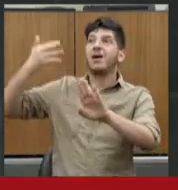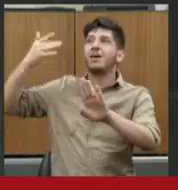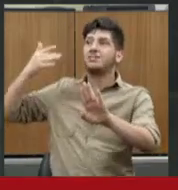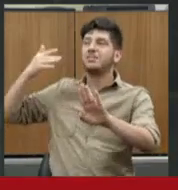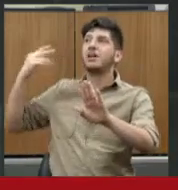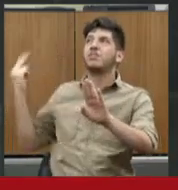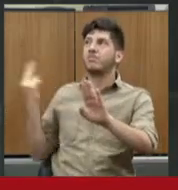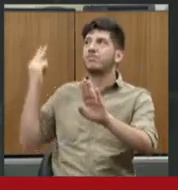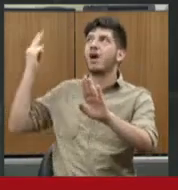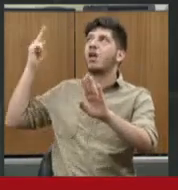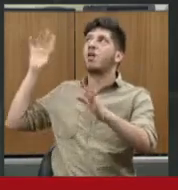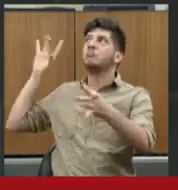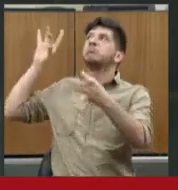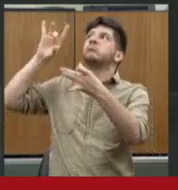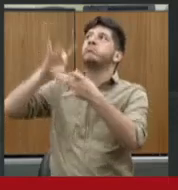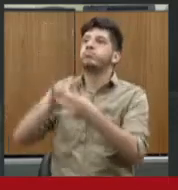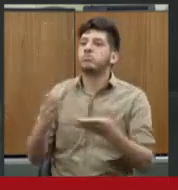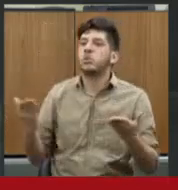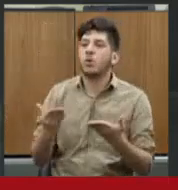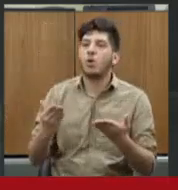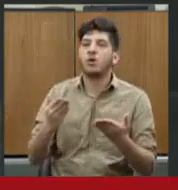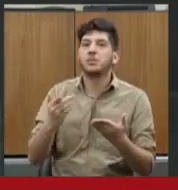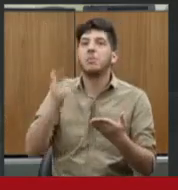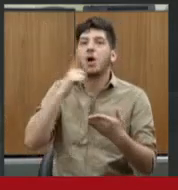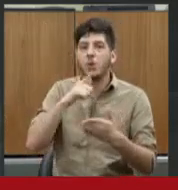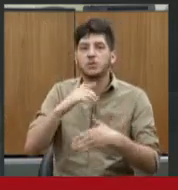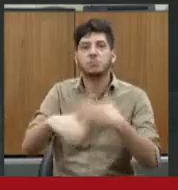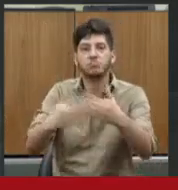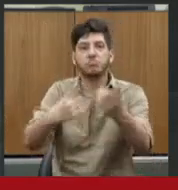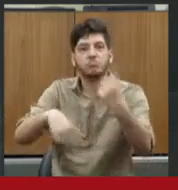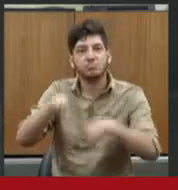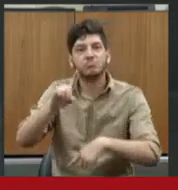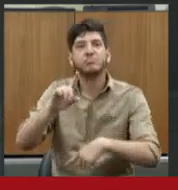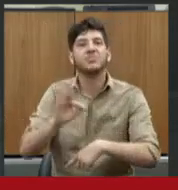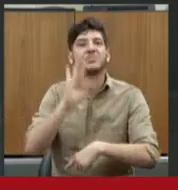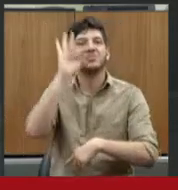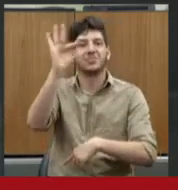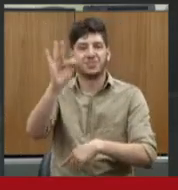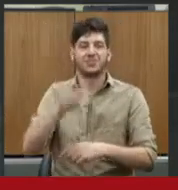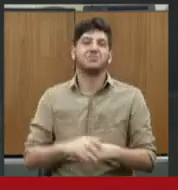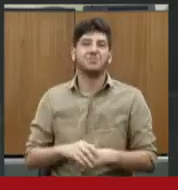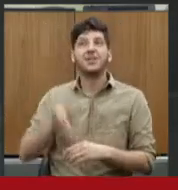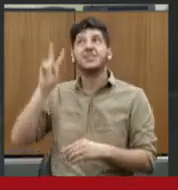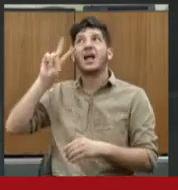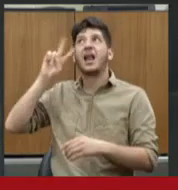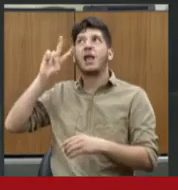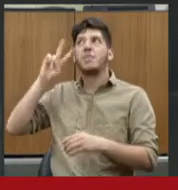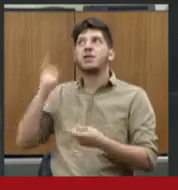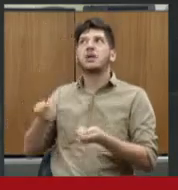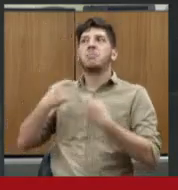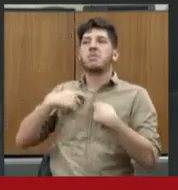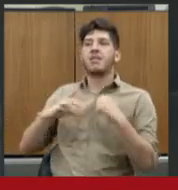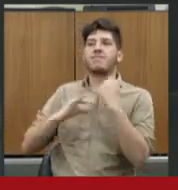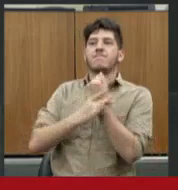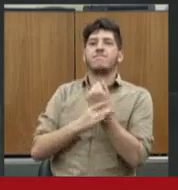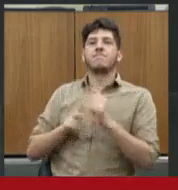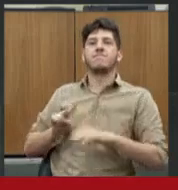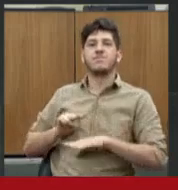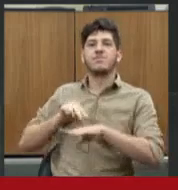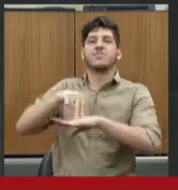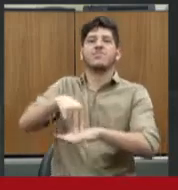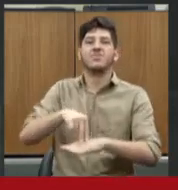no presente, a fim de enxergar o futuro. Memória que nos mantém firmes e seguros, ancorados nos valores da democracia,